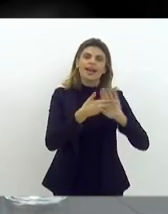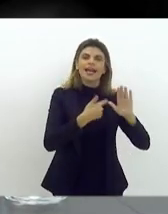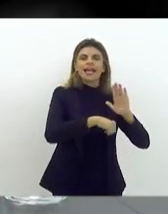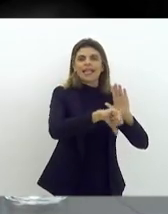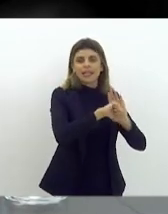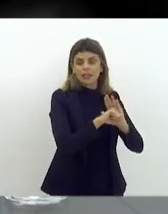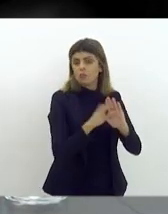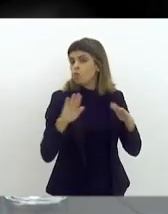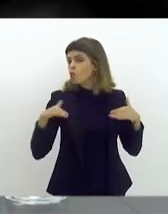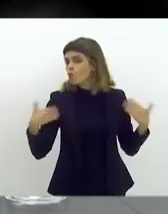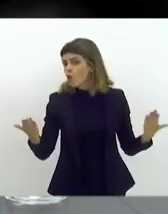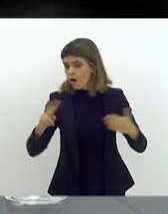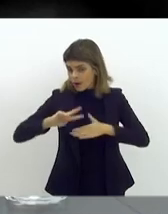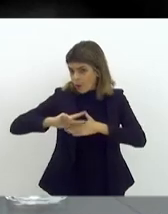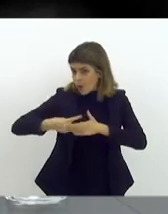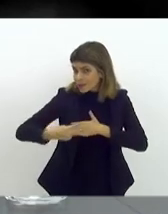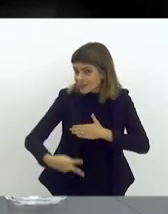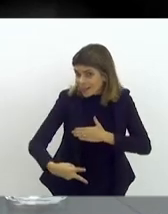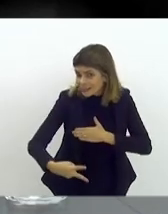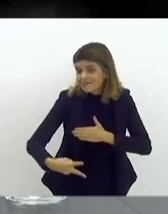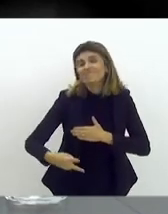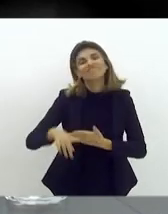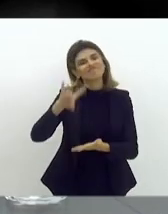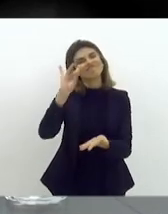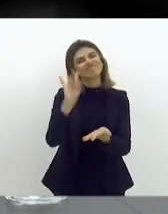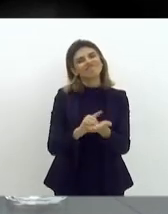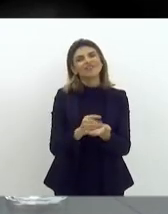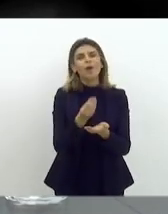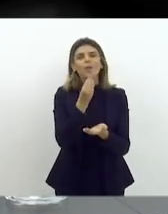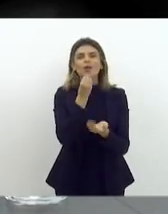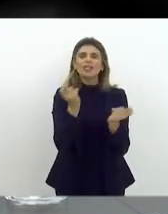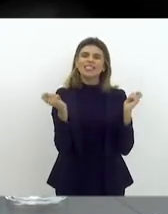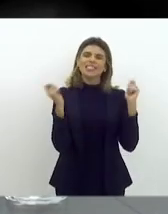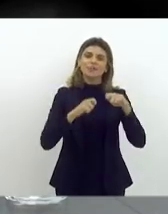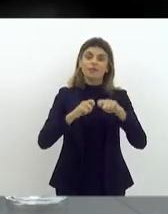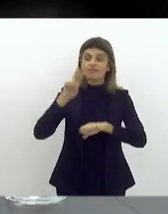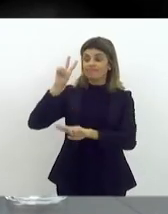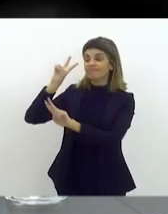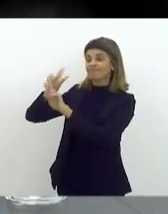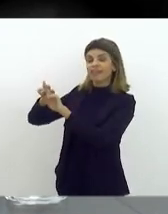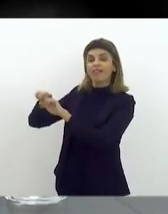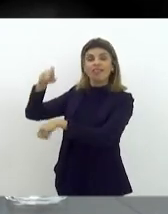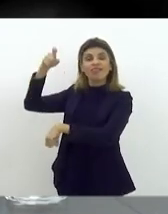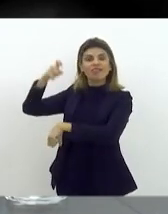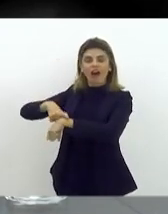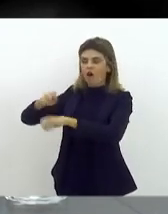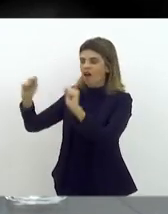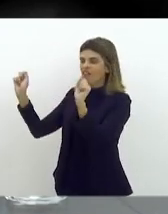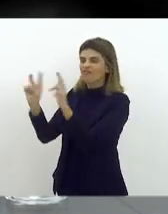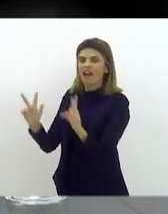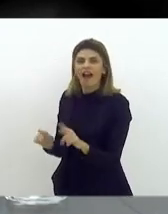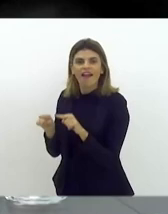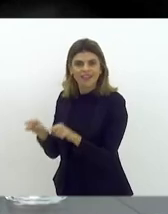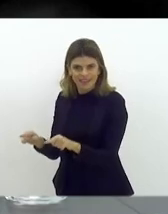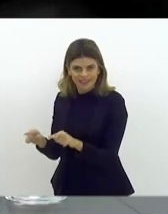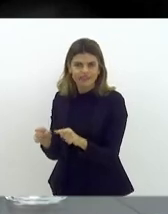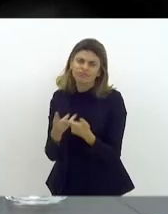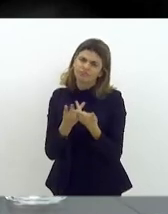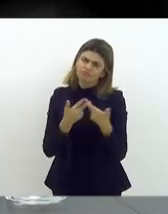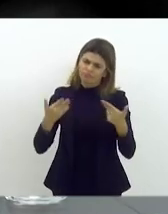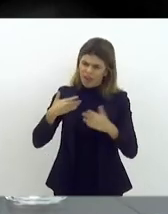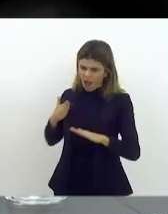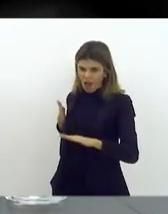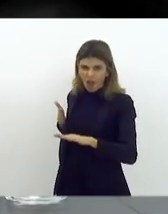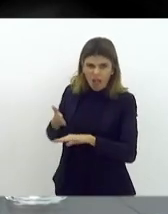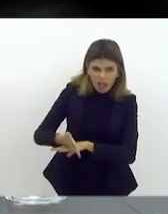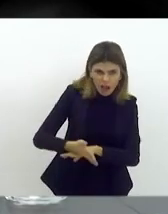e qual é a consequência para gente é justamente a possibilidade de fazer uma prisão em flagrante então em muitas das nossas operações policiais